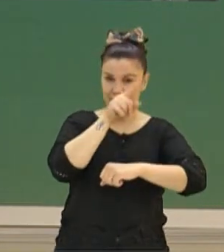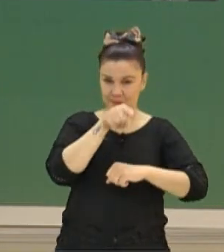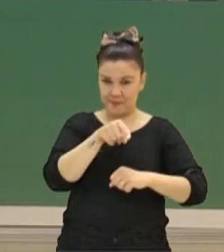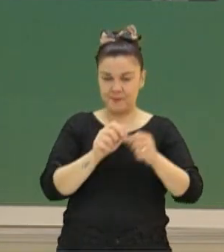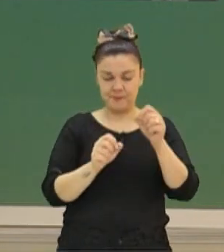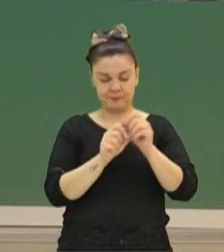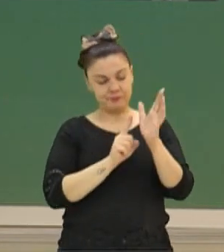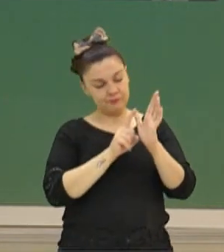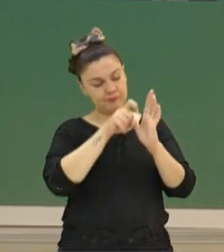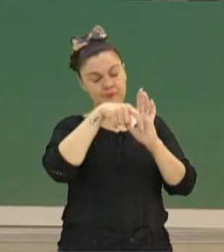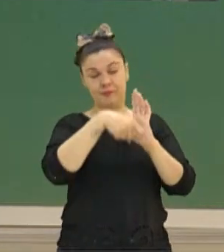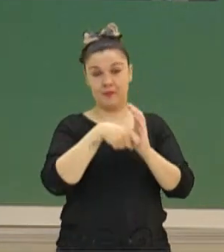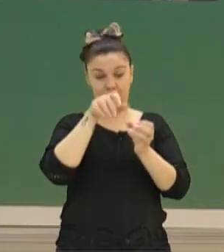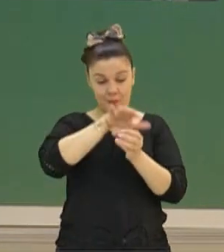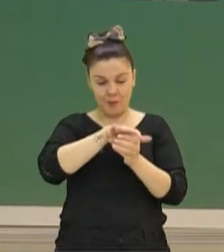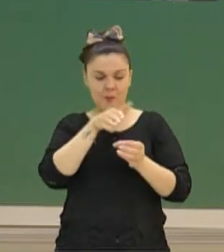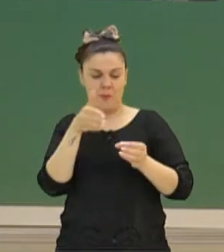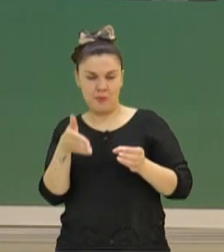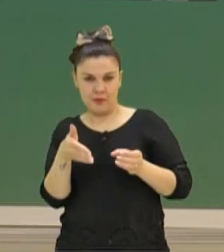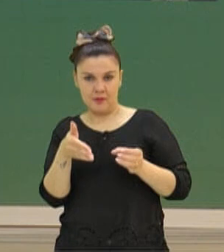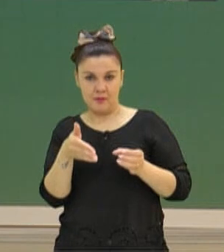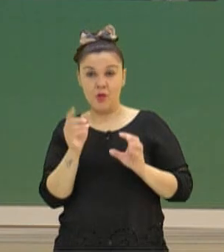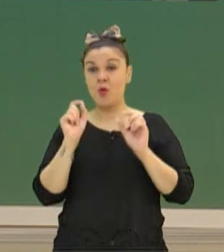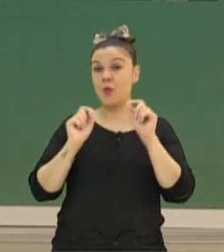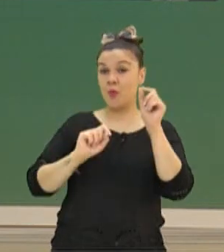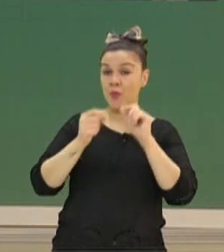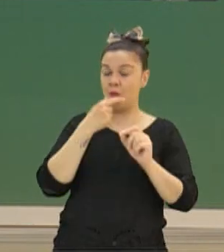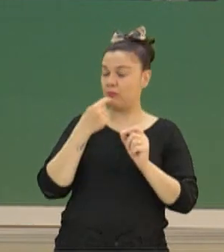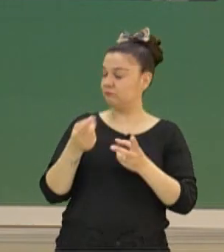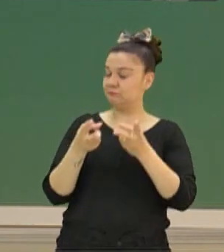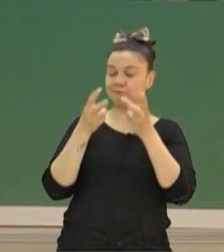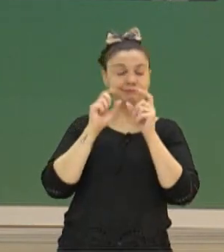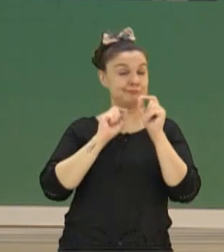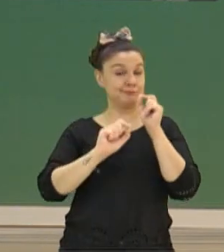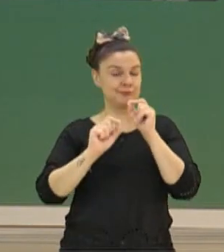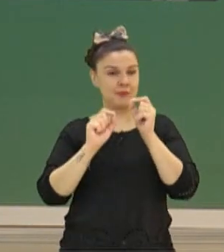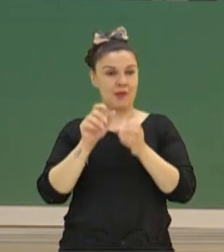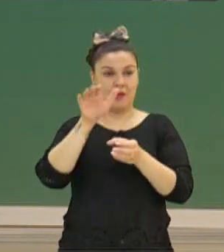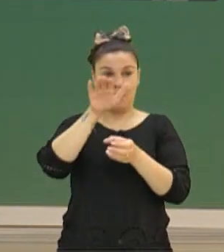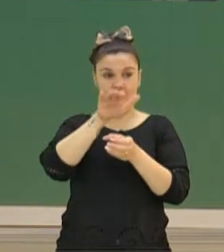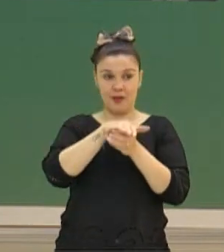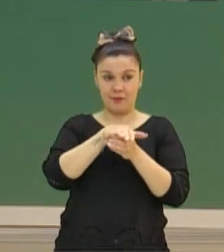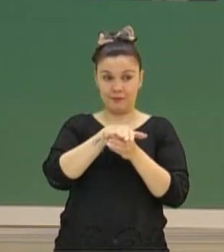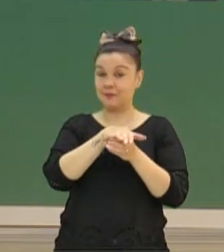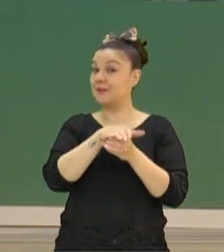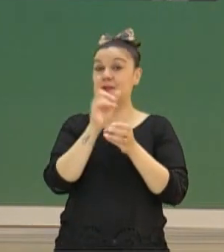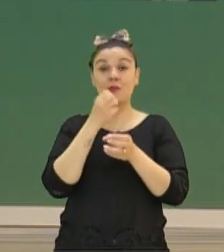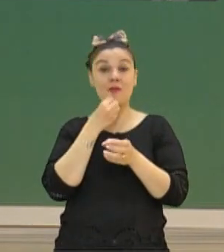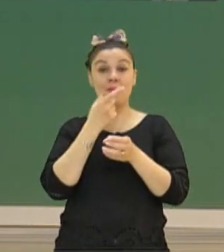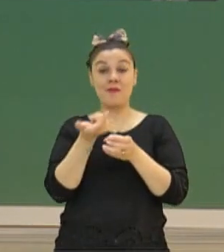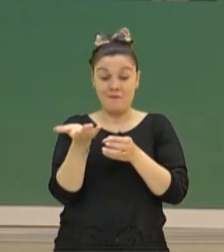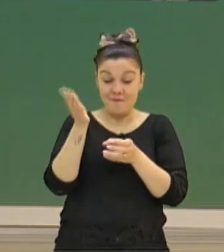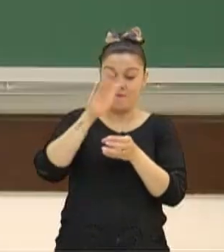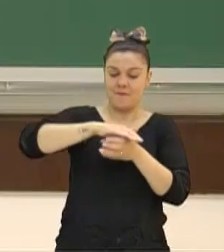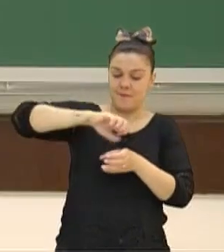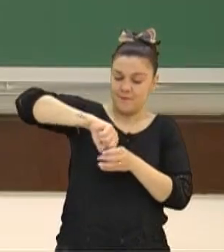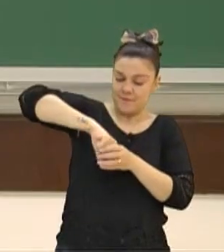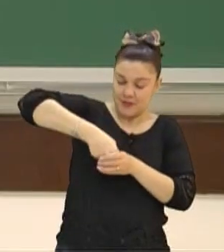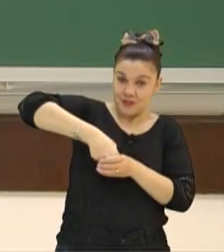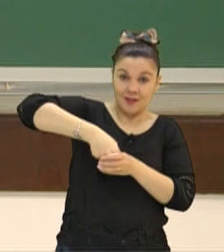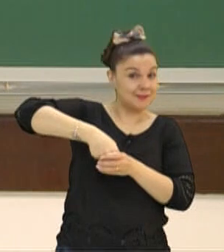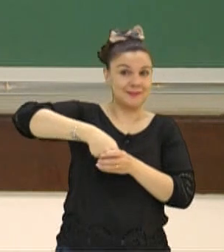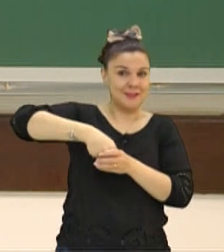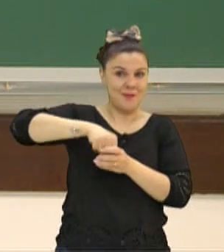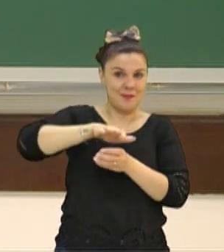surgiram micro-organismos. O que Neelham não se atentou é que o frasco dele não estava bem fechado. E